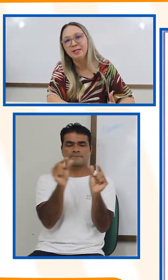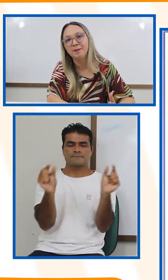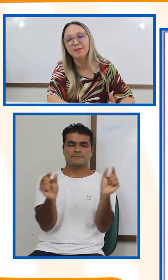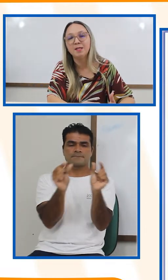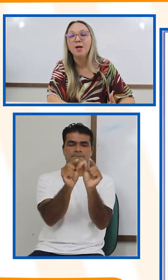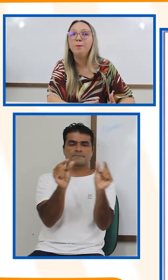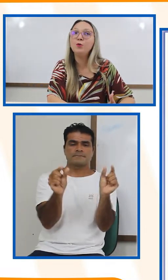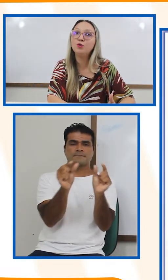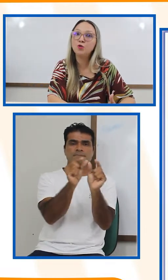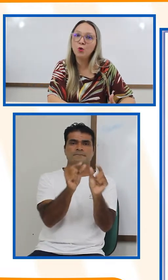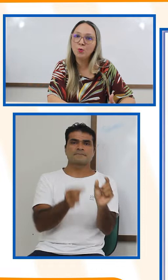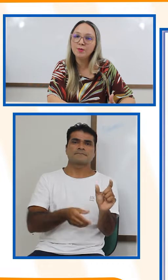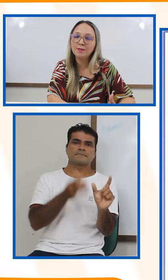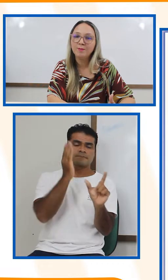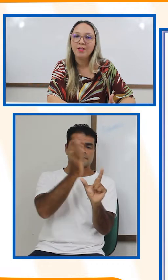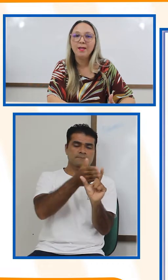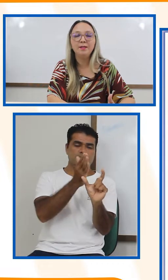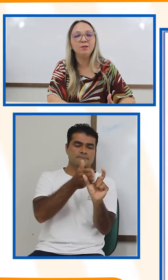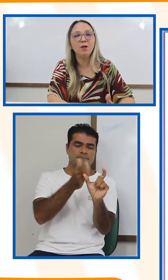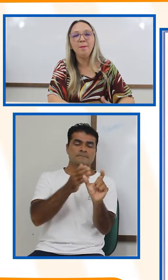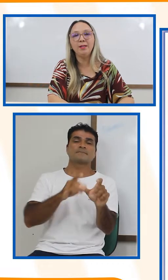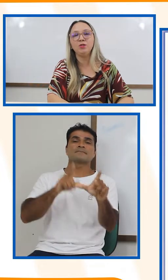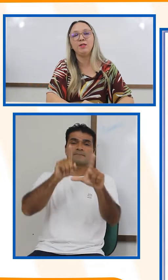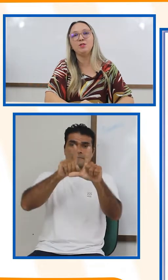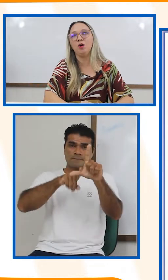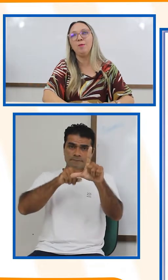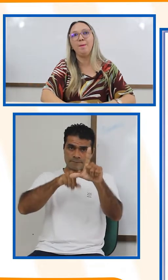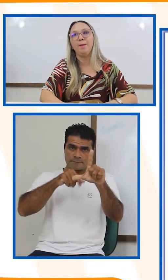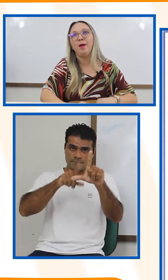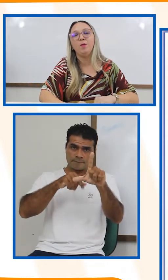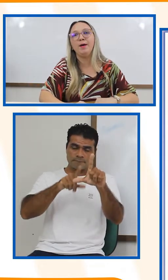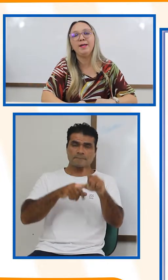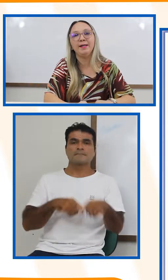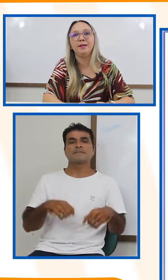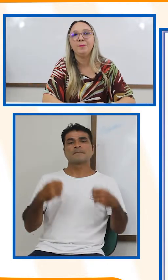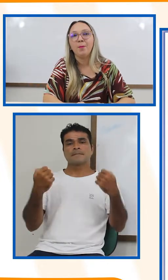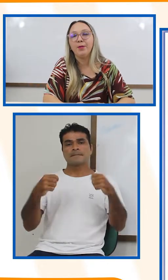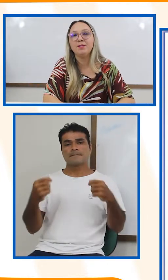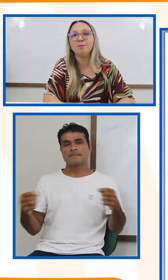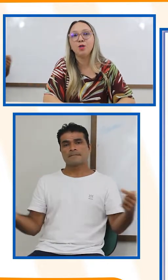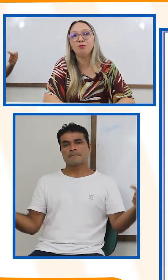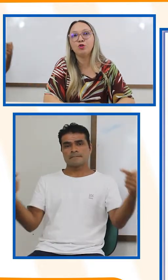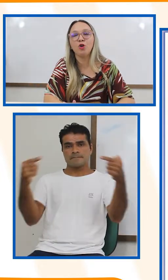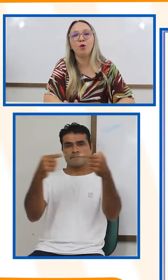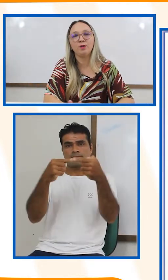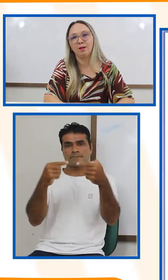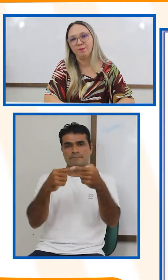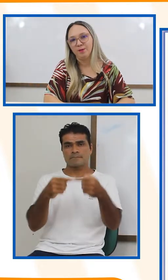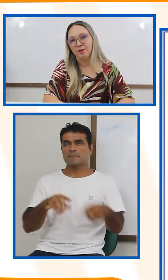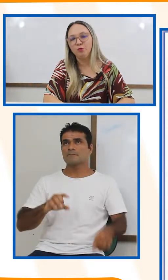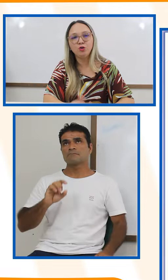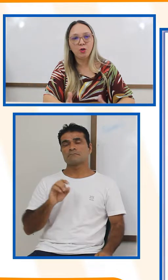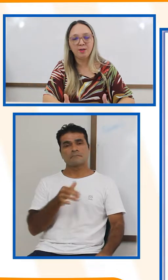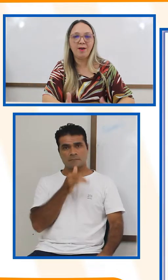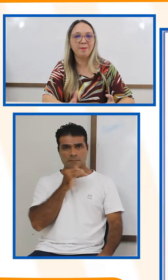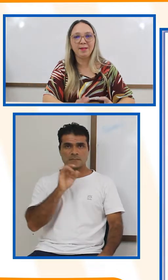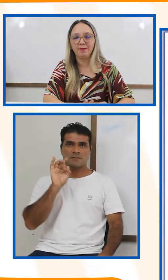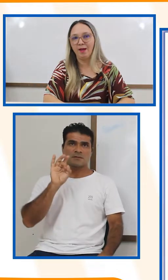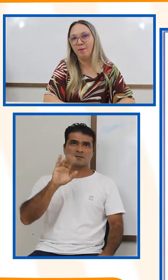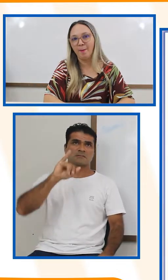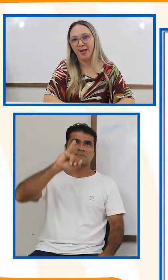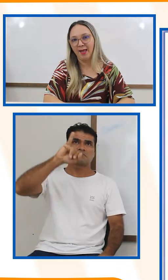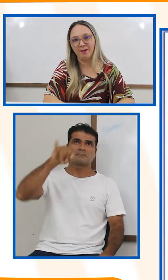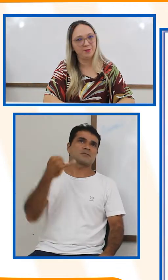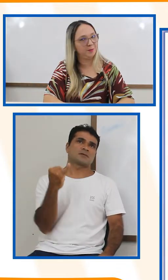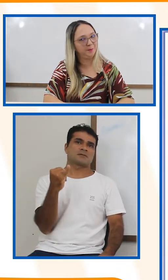por sílabas, por sons. Então, não basta eu ter só uma letra. Por exemplo, só o J. O J vai me